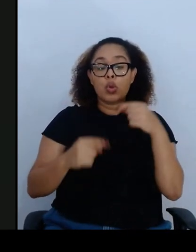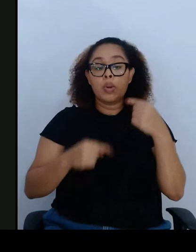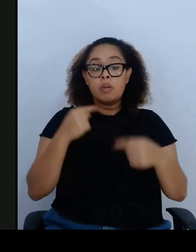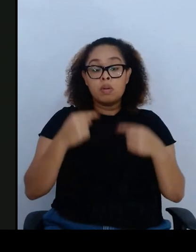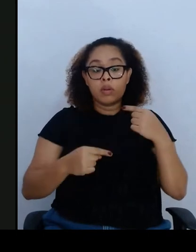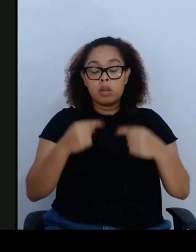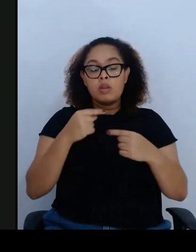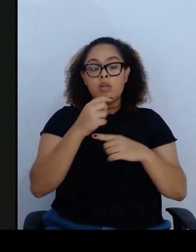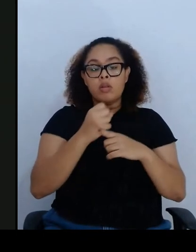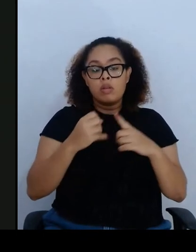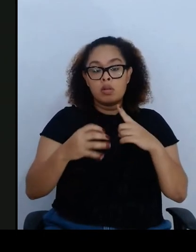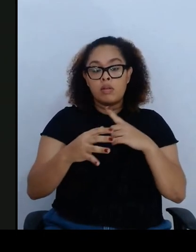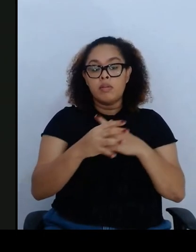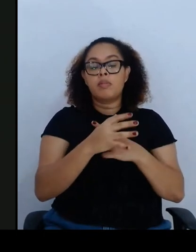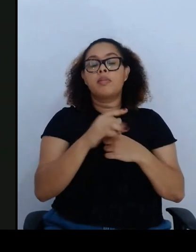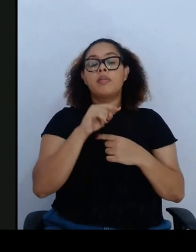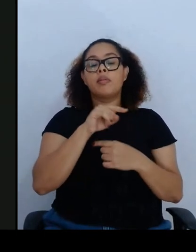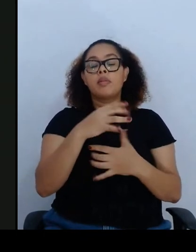profundamente